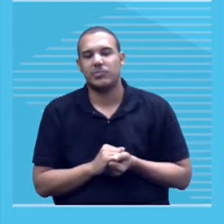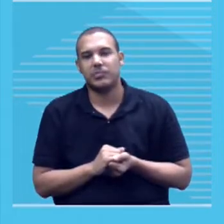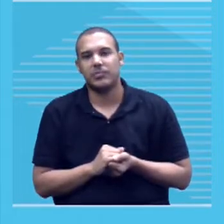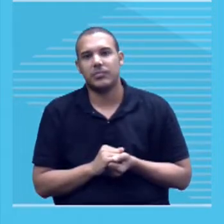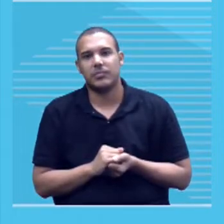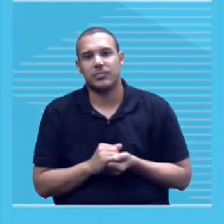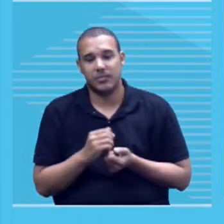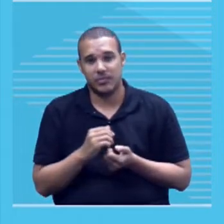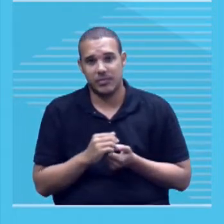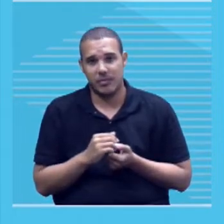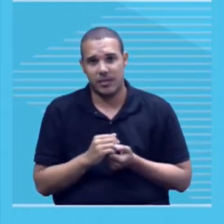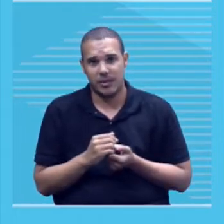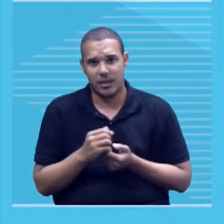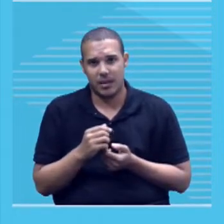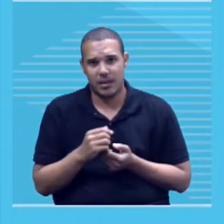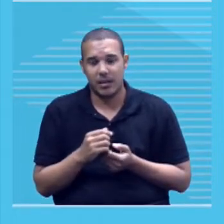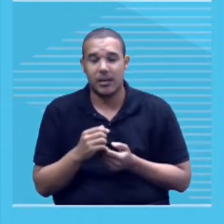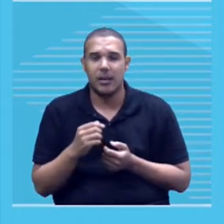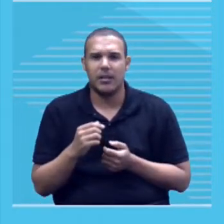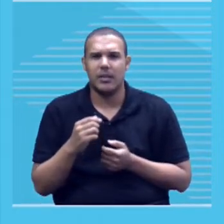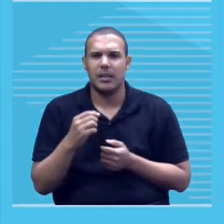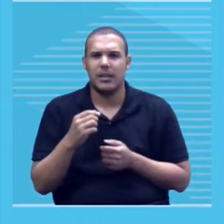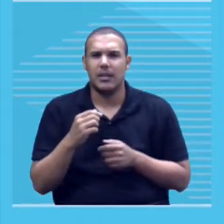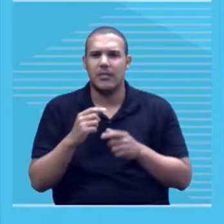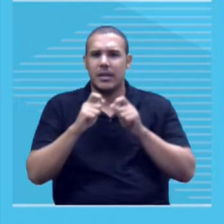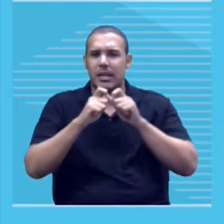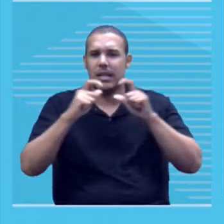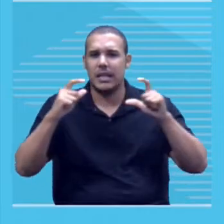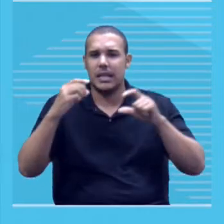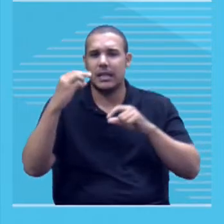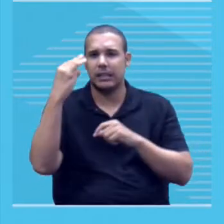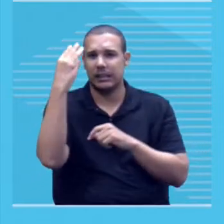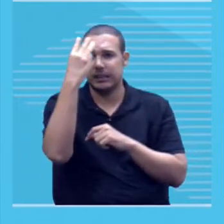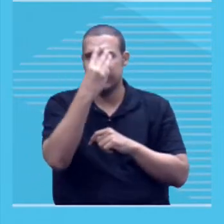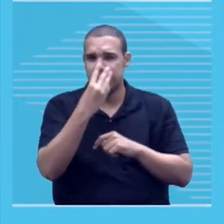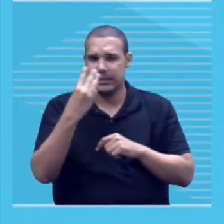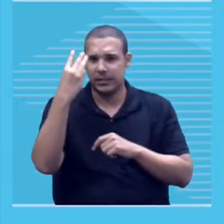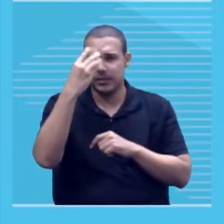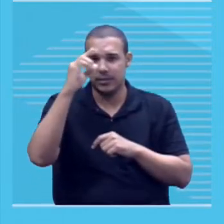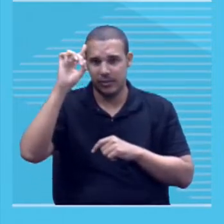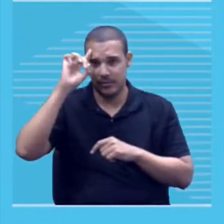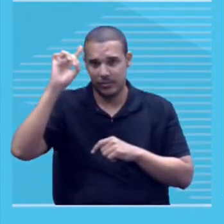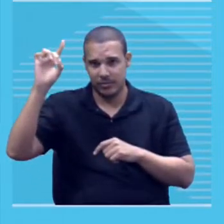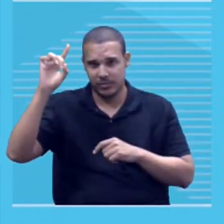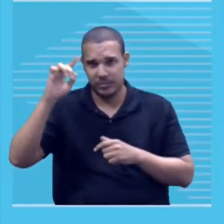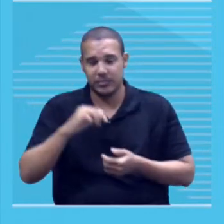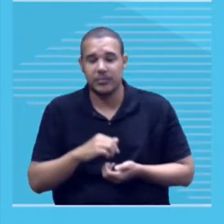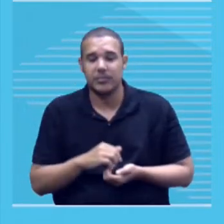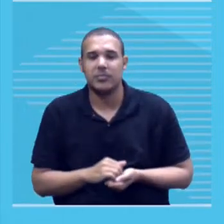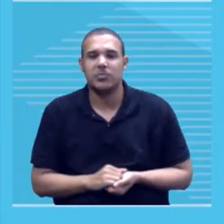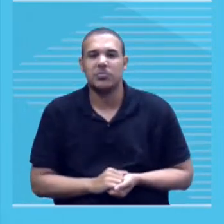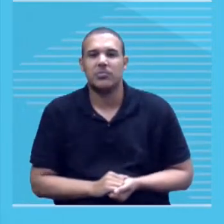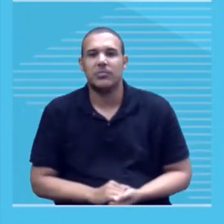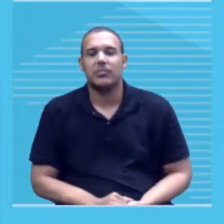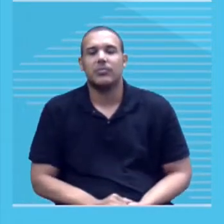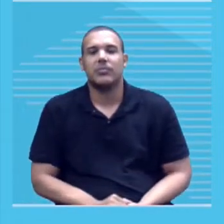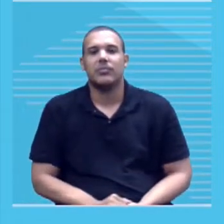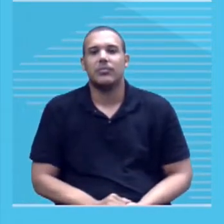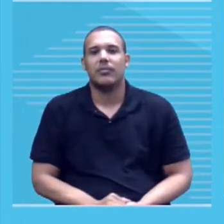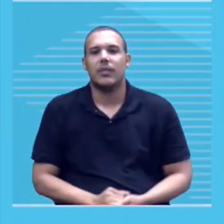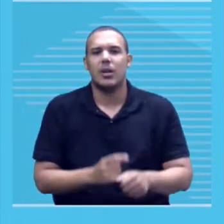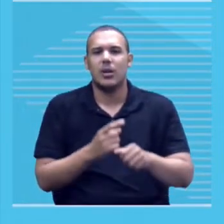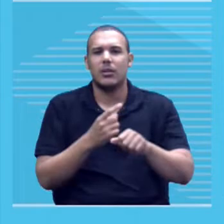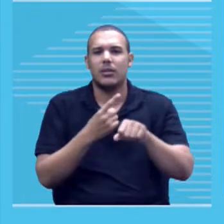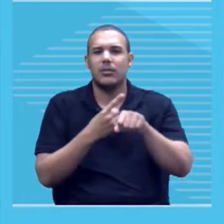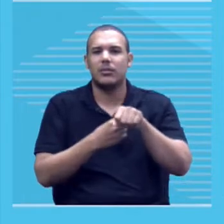que o cidadão fica ligado 3 horas por dia. Então, é um total de 3 horas num tempo de quanto?